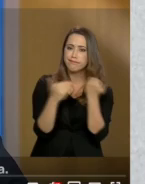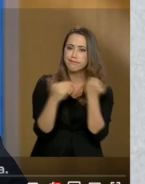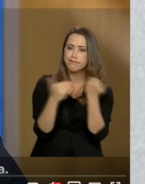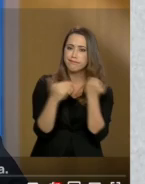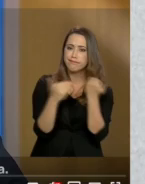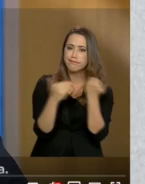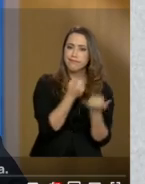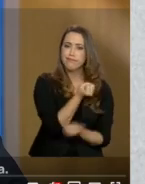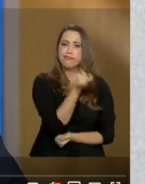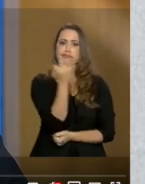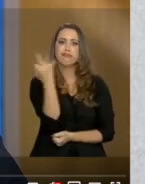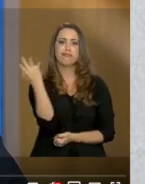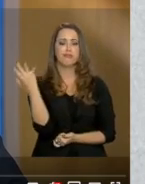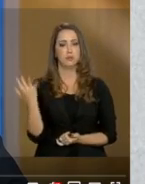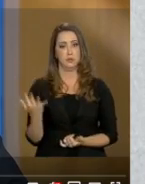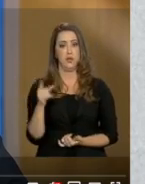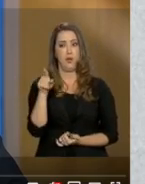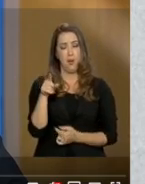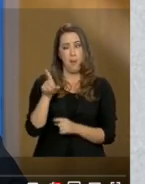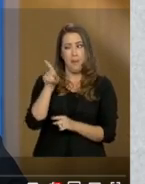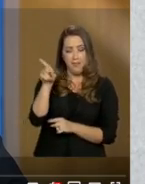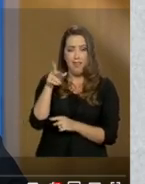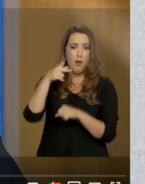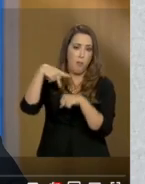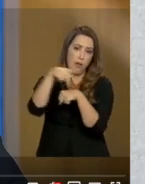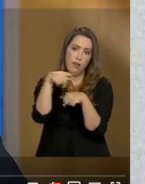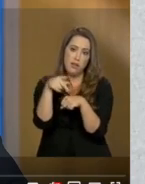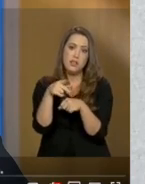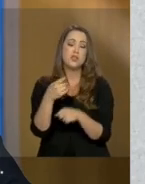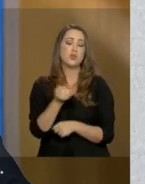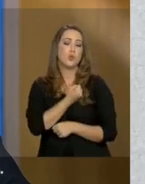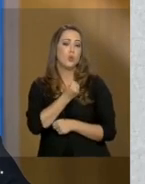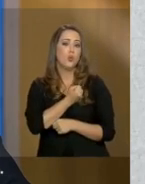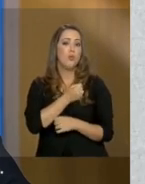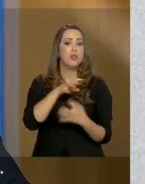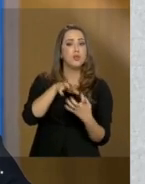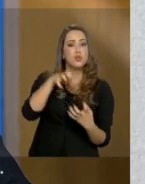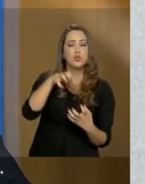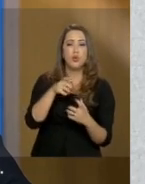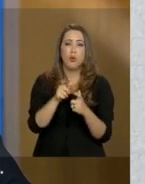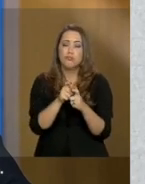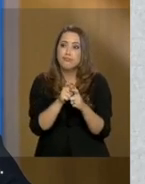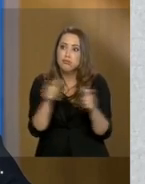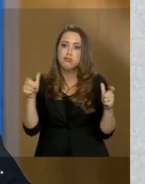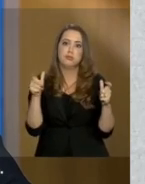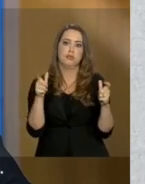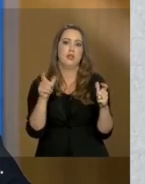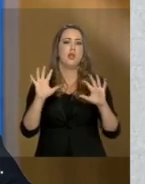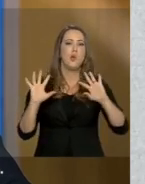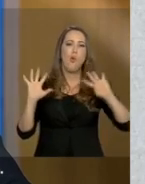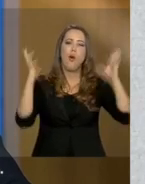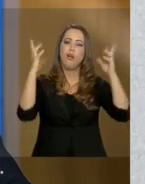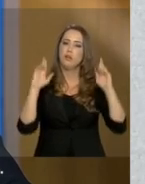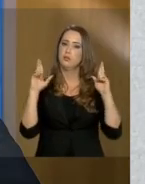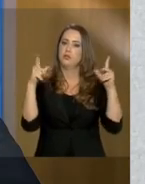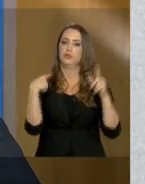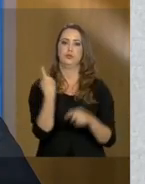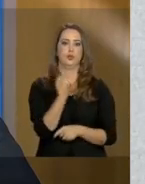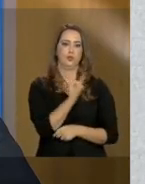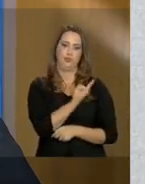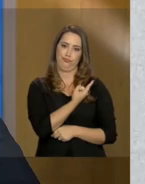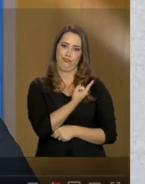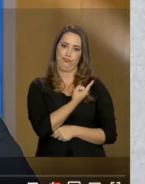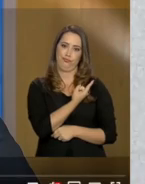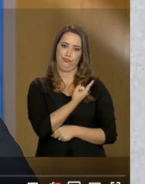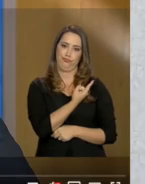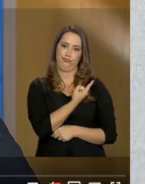mercado. Um país com grande número de idosos e com um clima totalmente diferente do nosso.